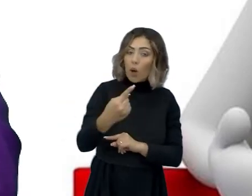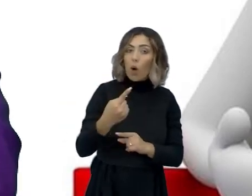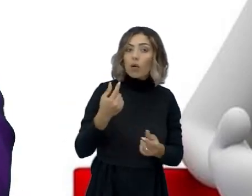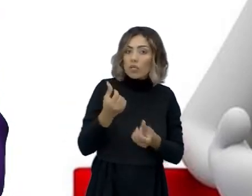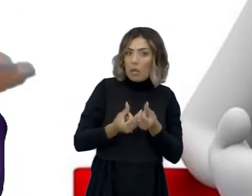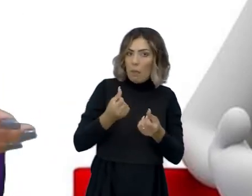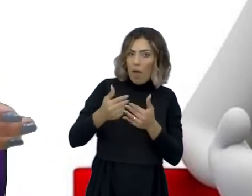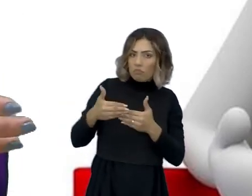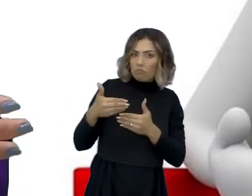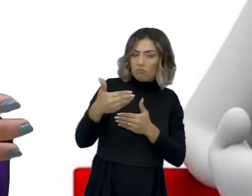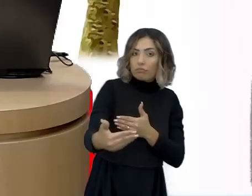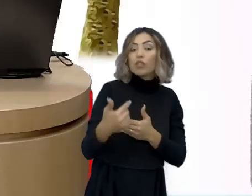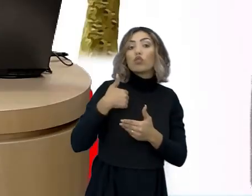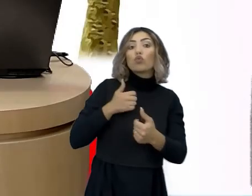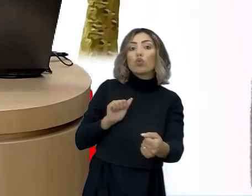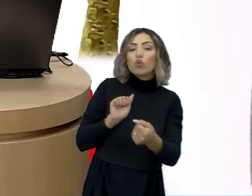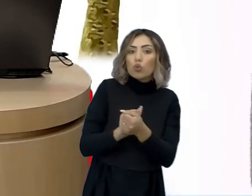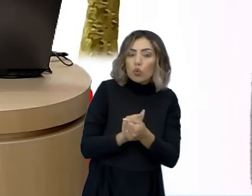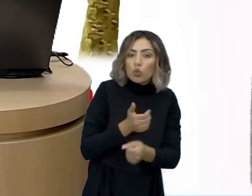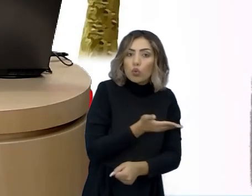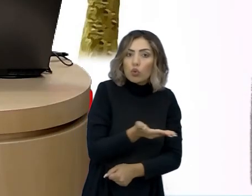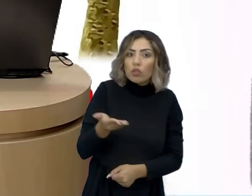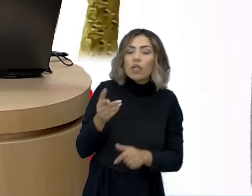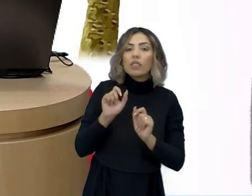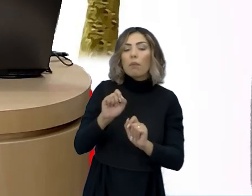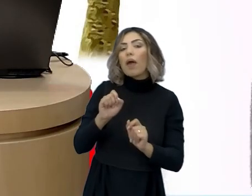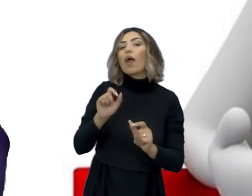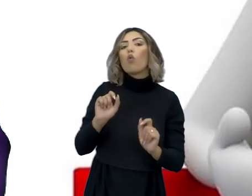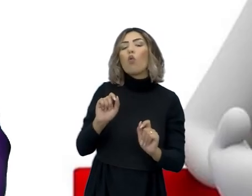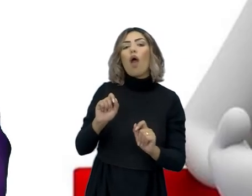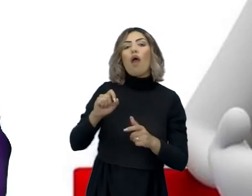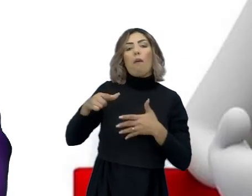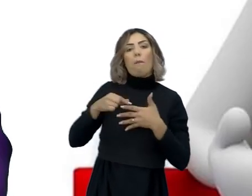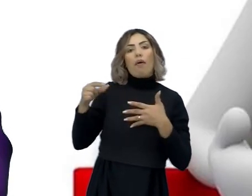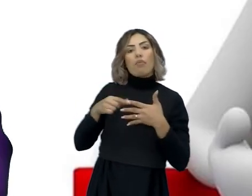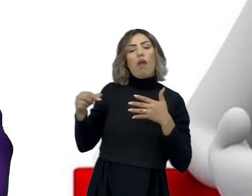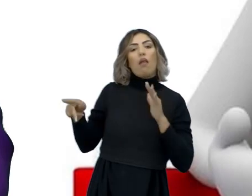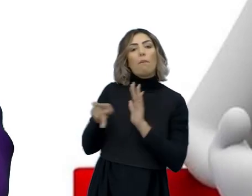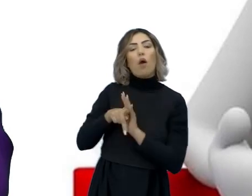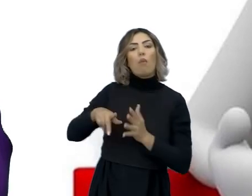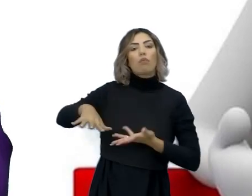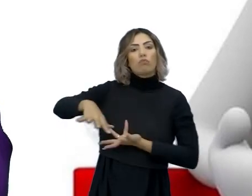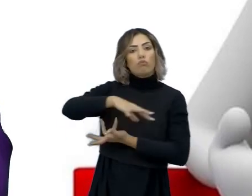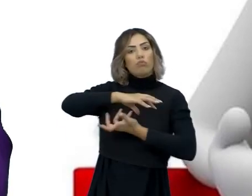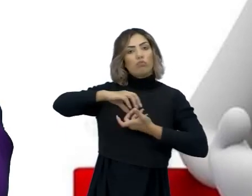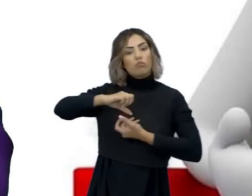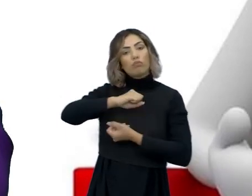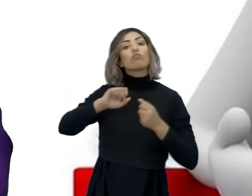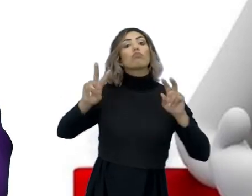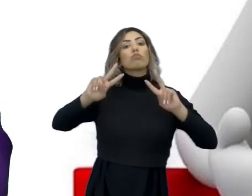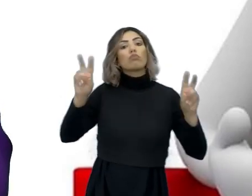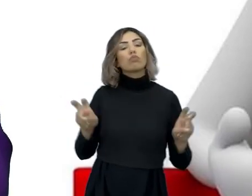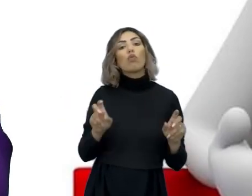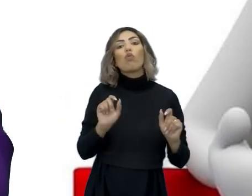semestre, lá no meu papel, no meu desenvolvimento sustentável, com a disciplina, com um componente que vai se chamar